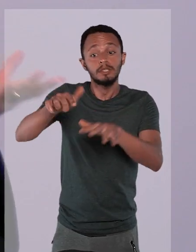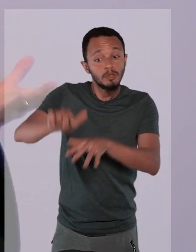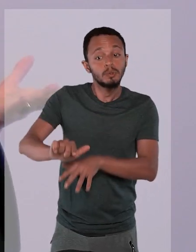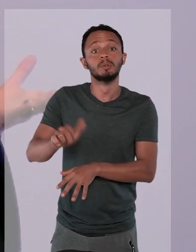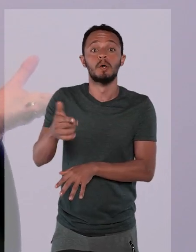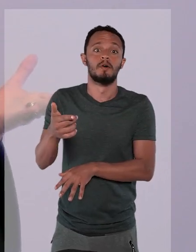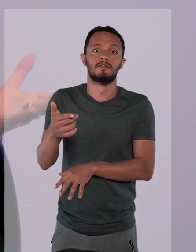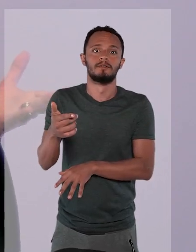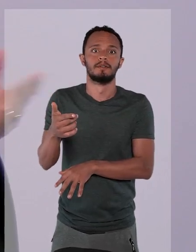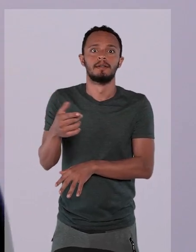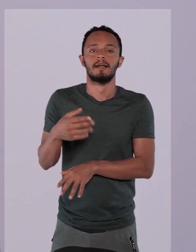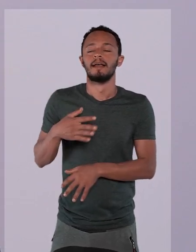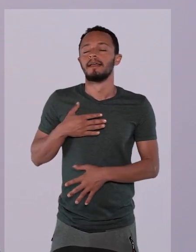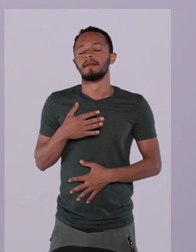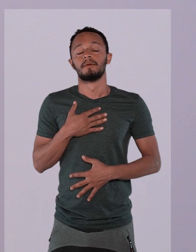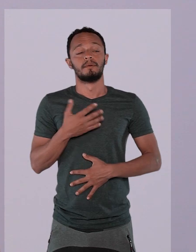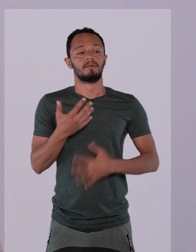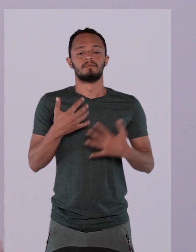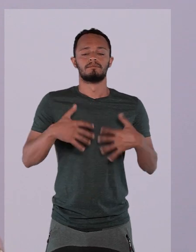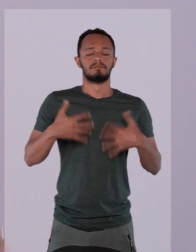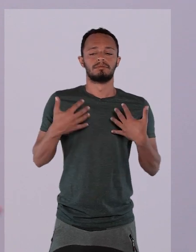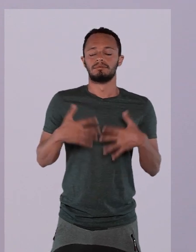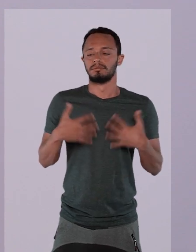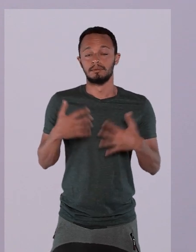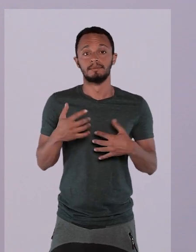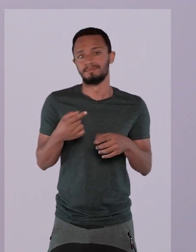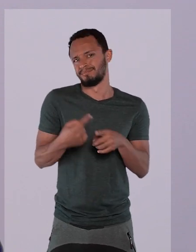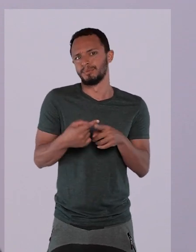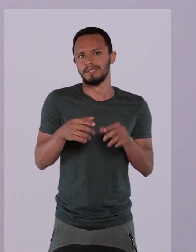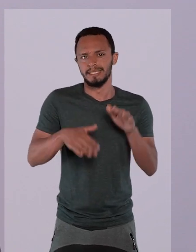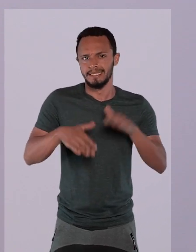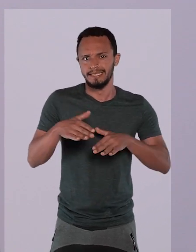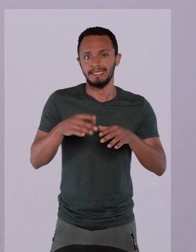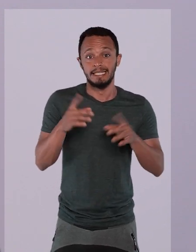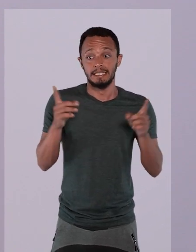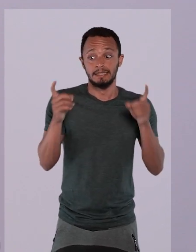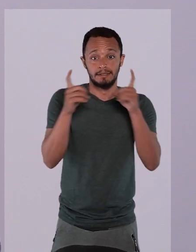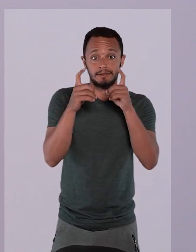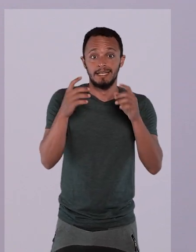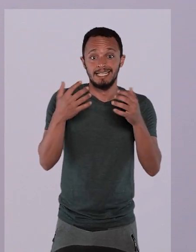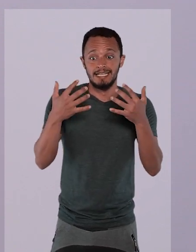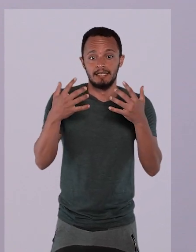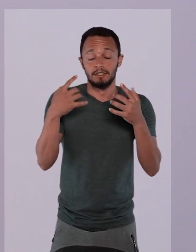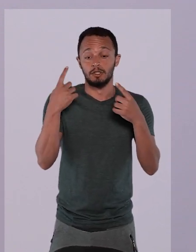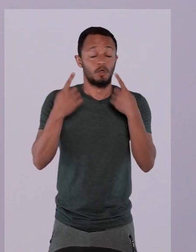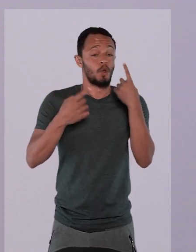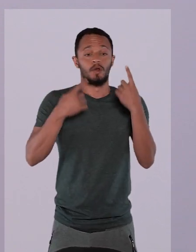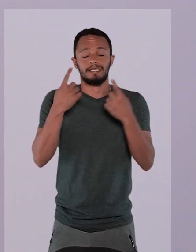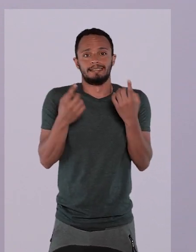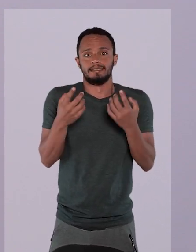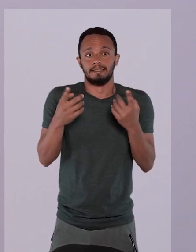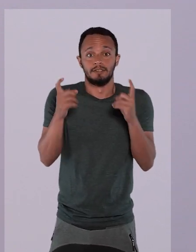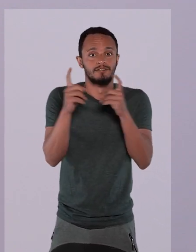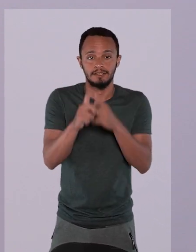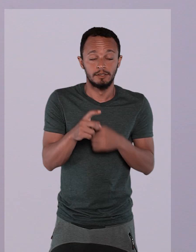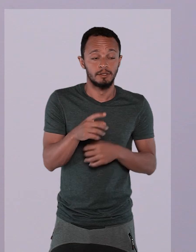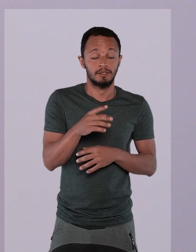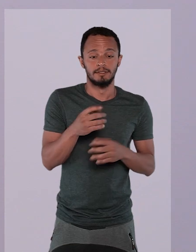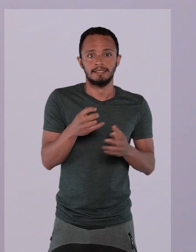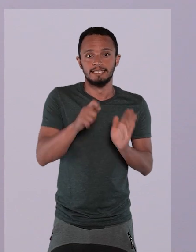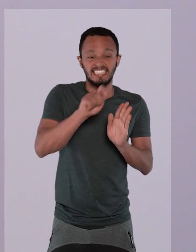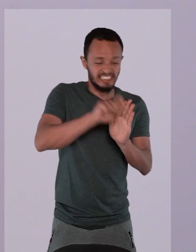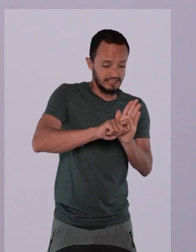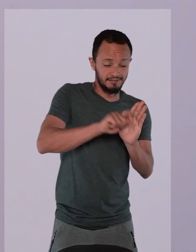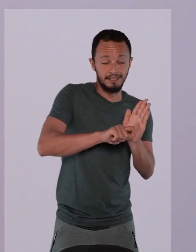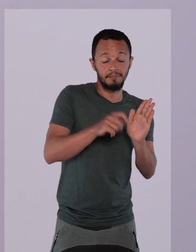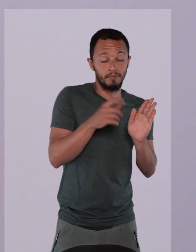também enlouqueceria, né? E aí essa disciplina de ter que escrever, às vezes chega domingo, eu falo, meu